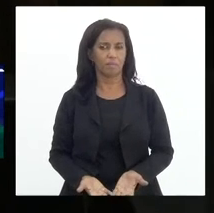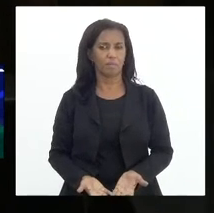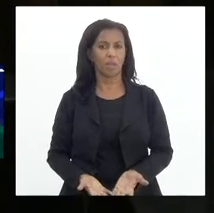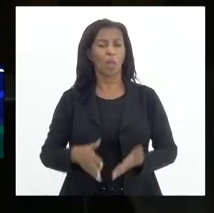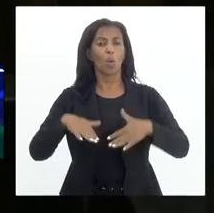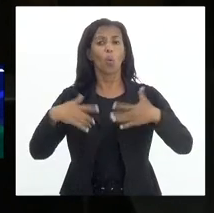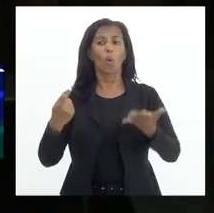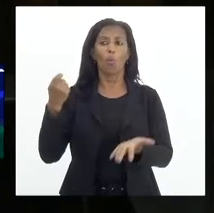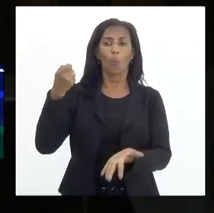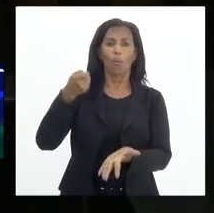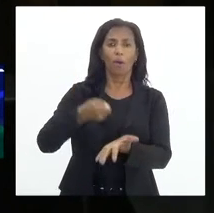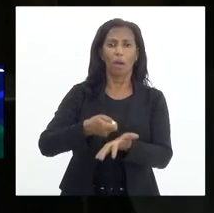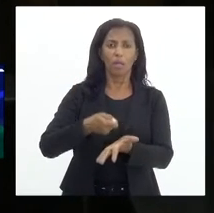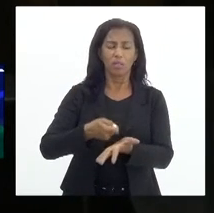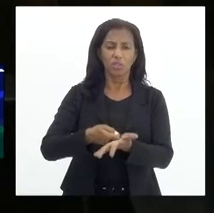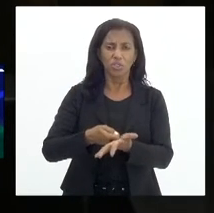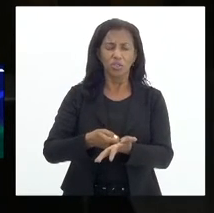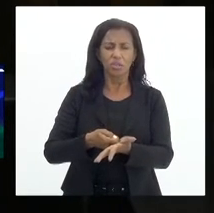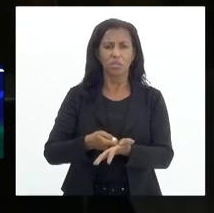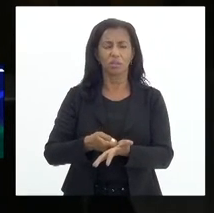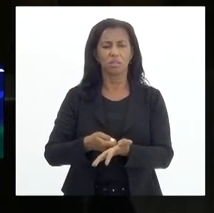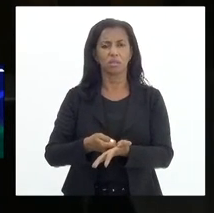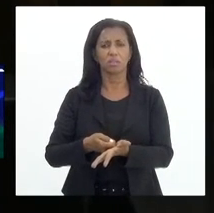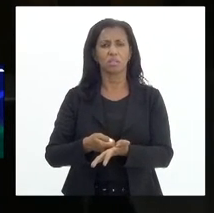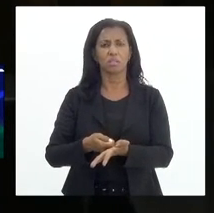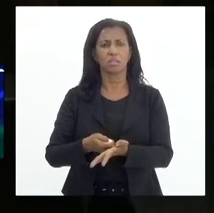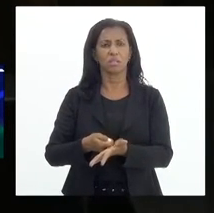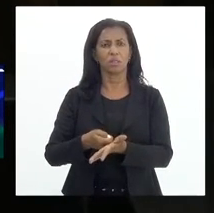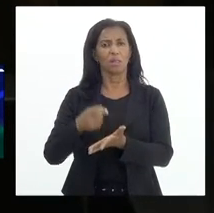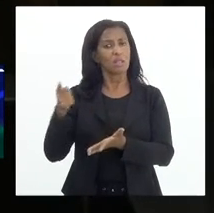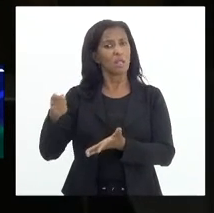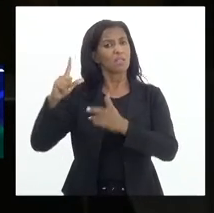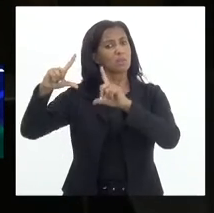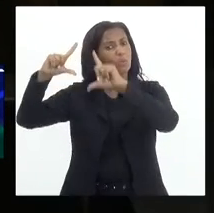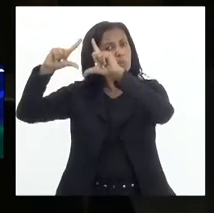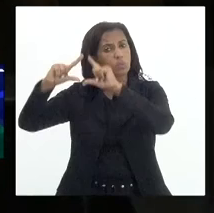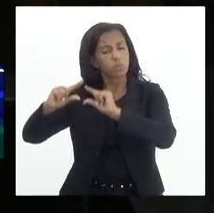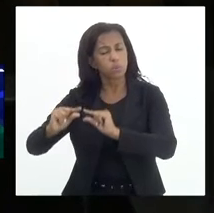a garantia, senhora presidente, que essa redução